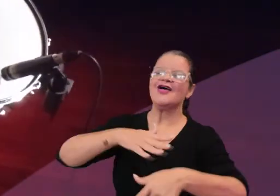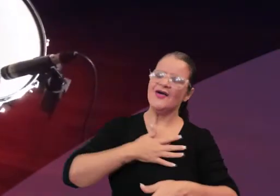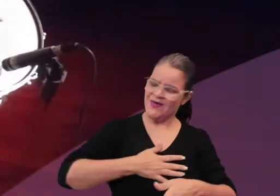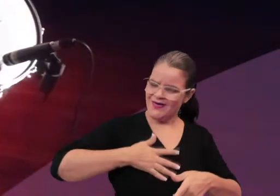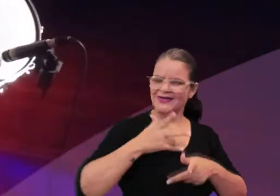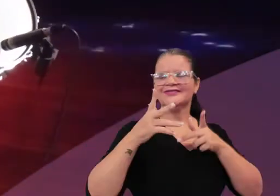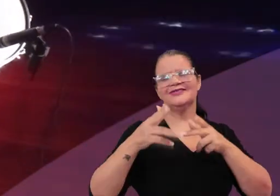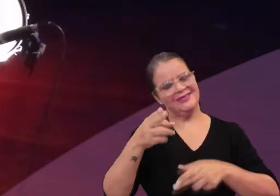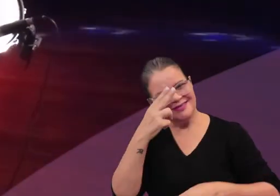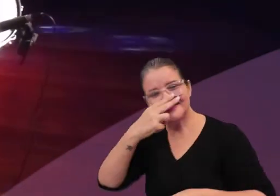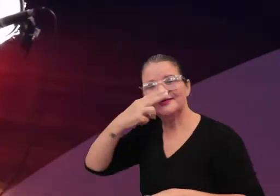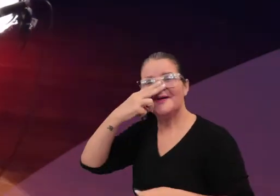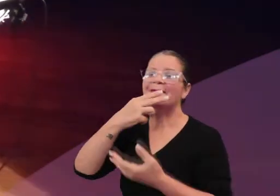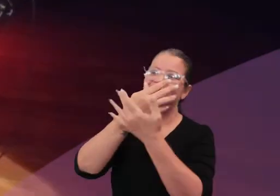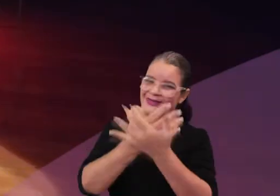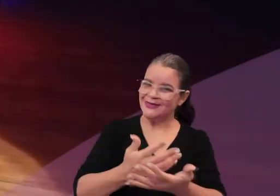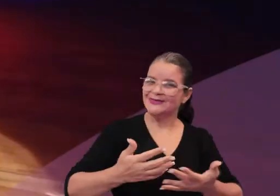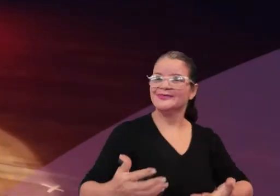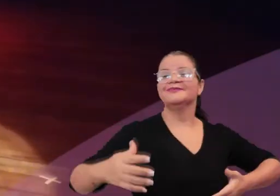Eu gosto é disso mesmo.